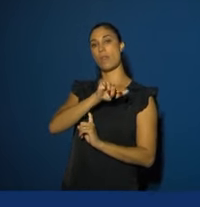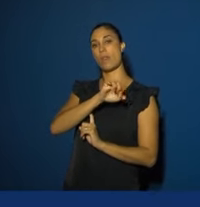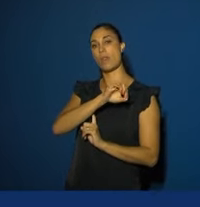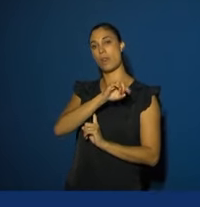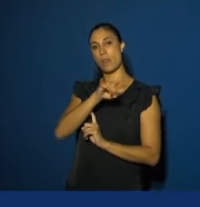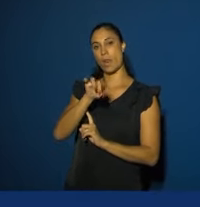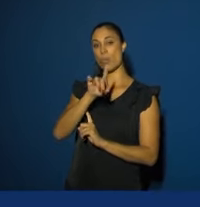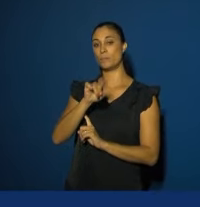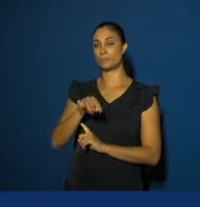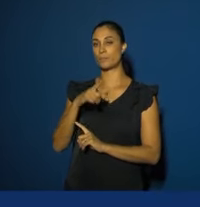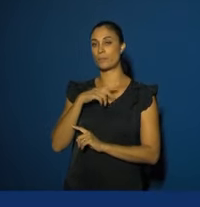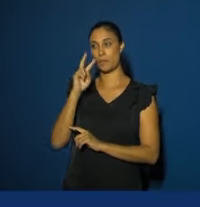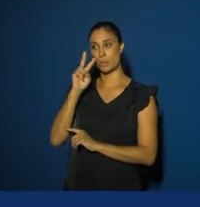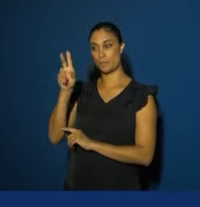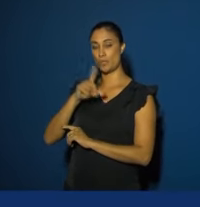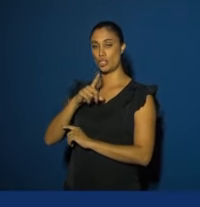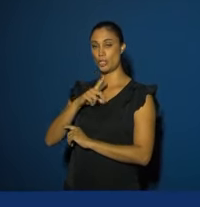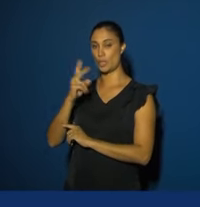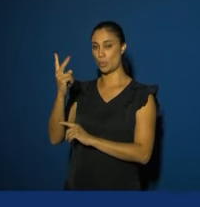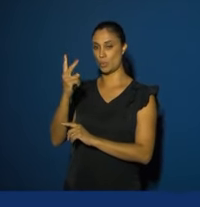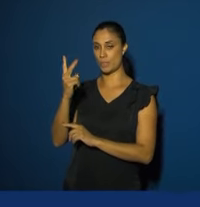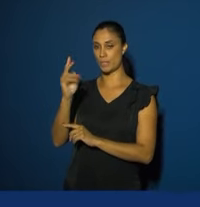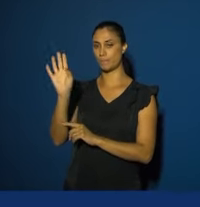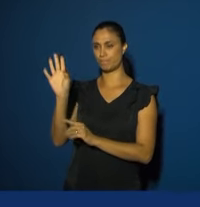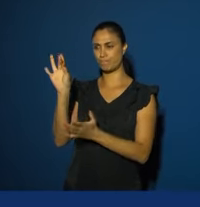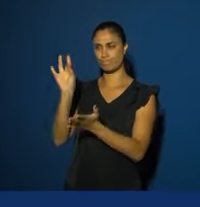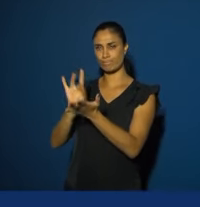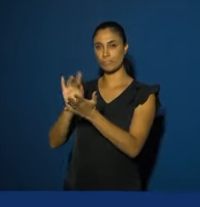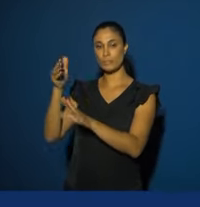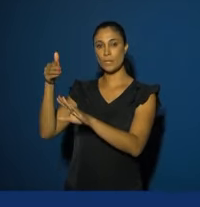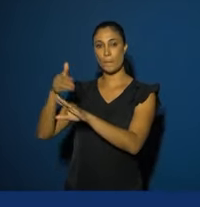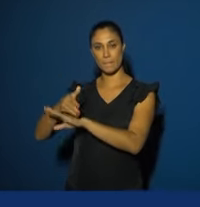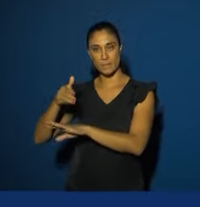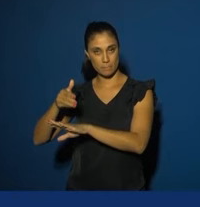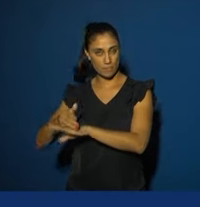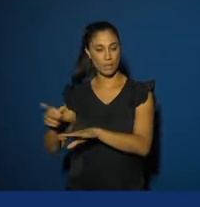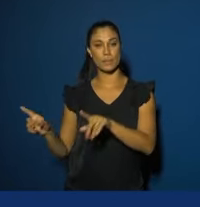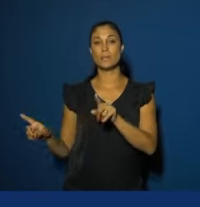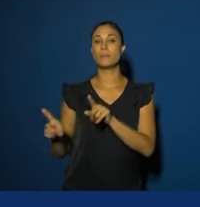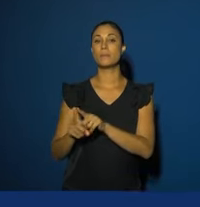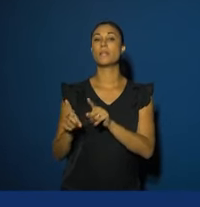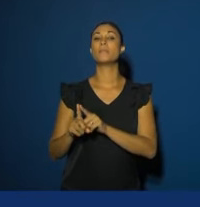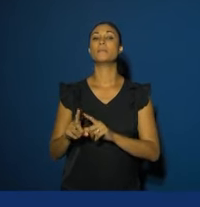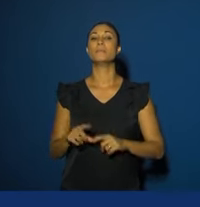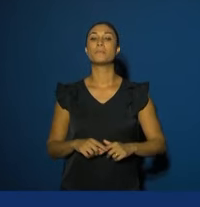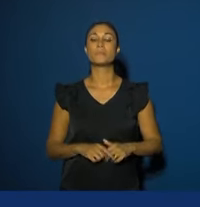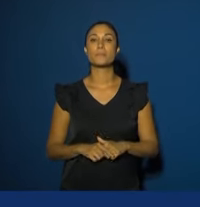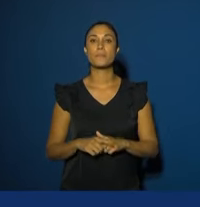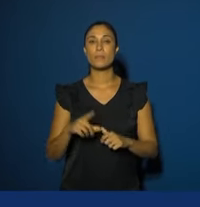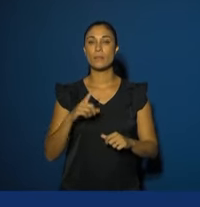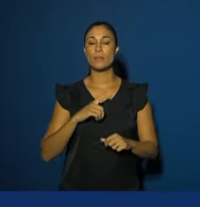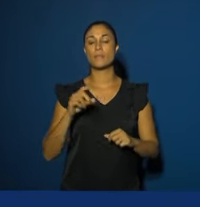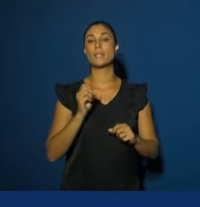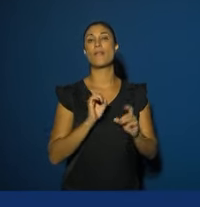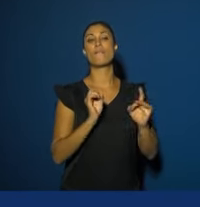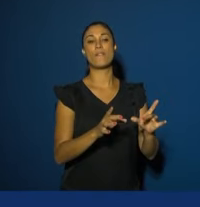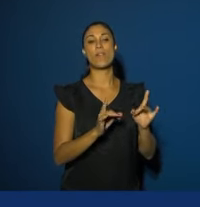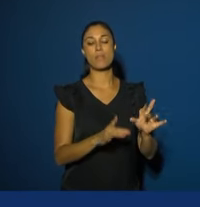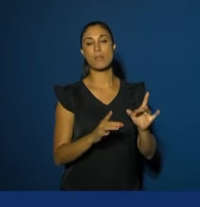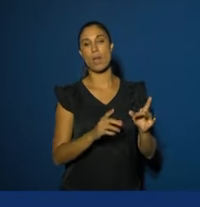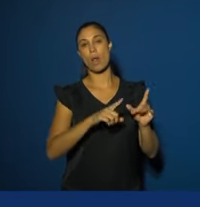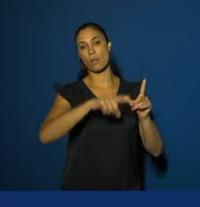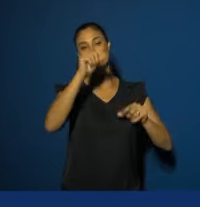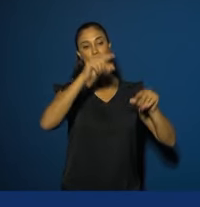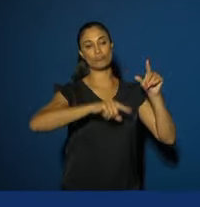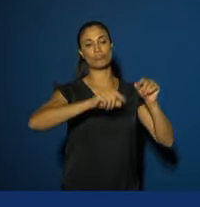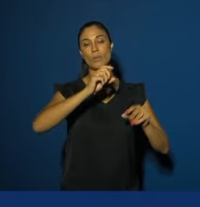né que aqui a gente tem dois players aqui que de fato participaram e levaram o lote nesse leilão né Eh o Marco acho que